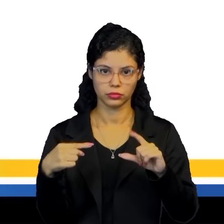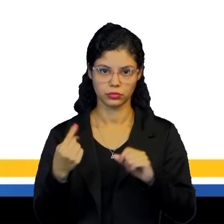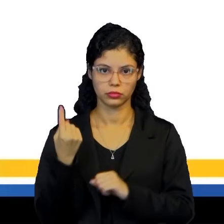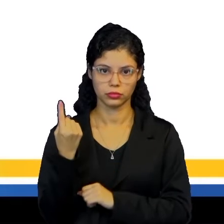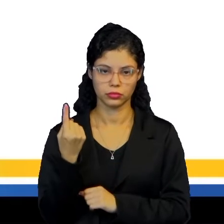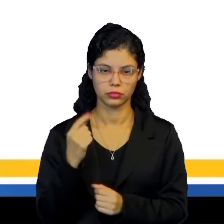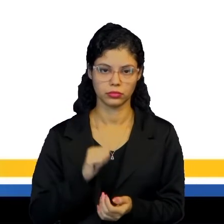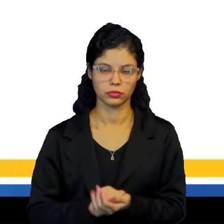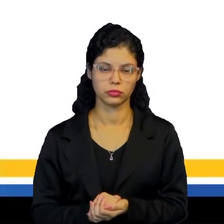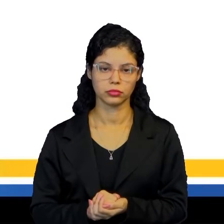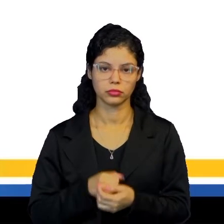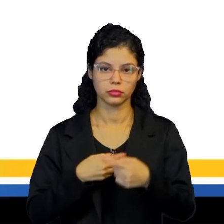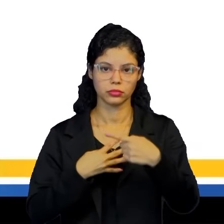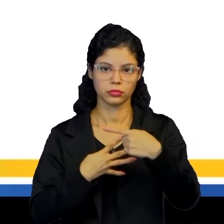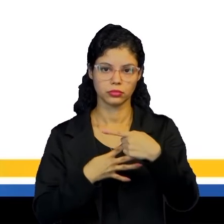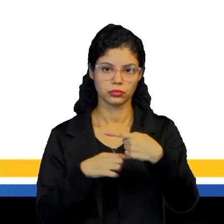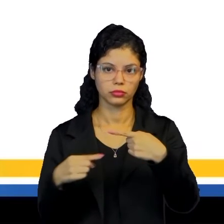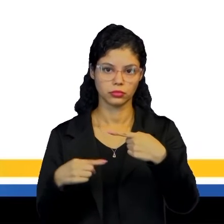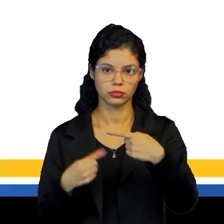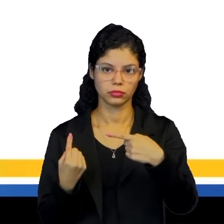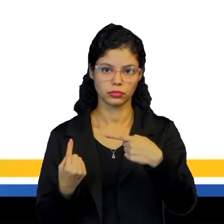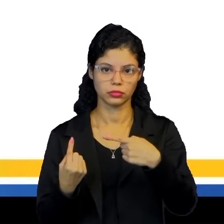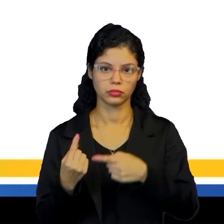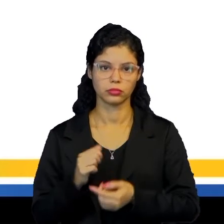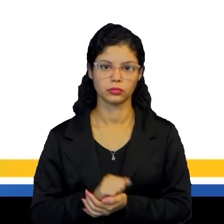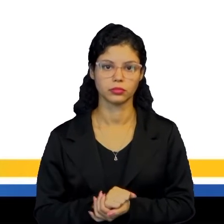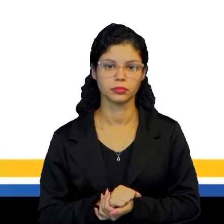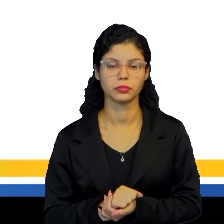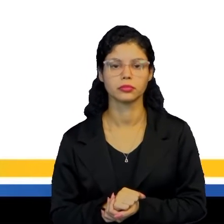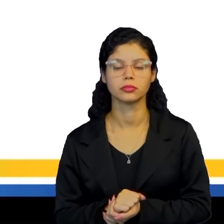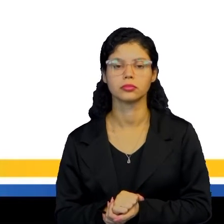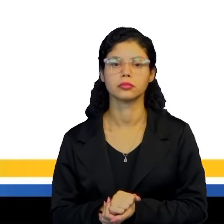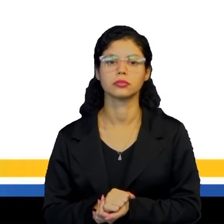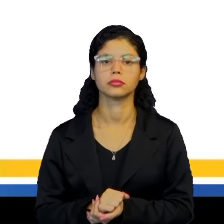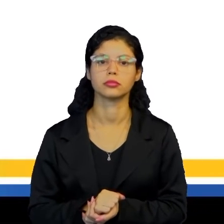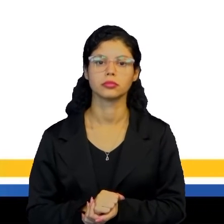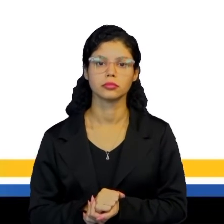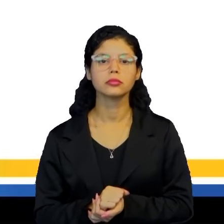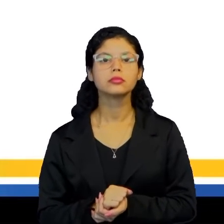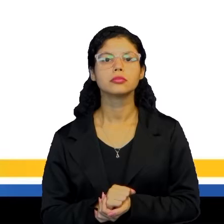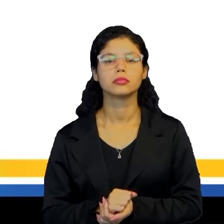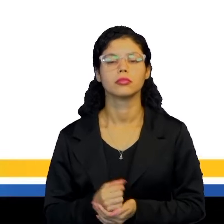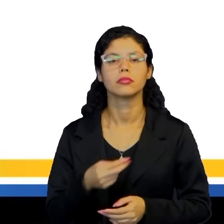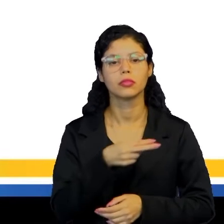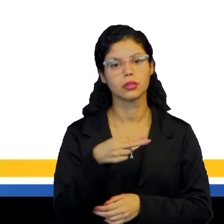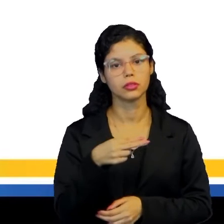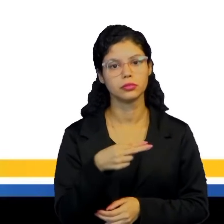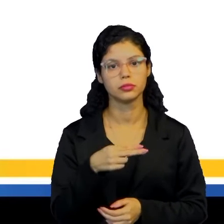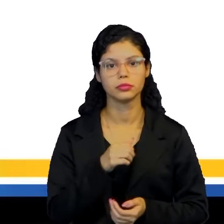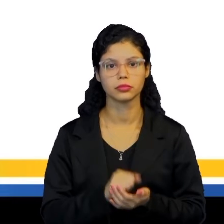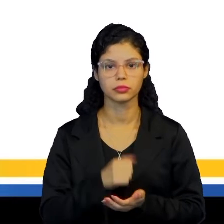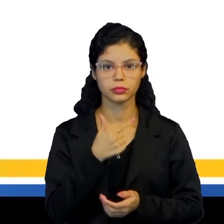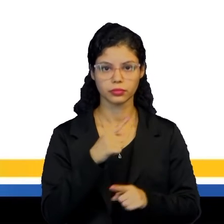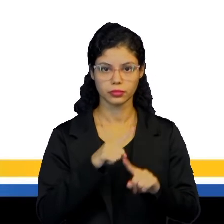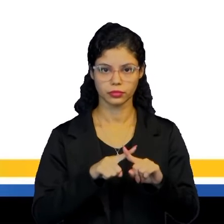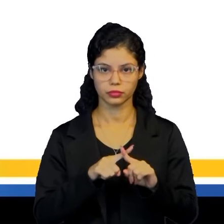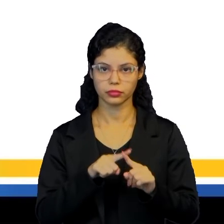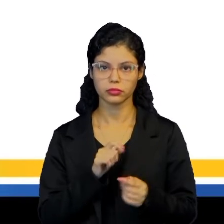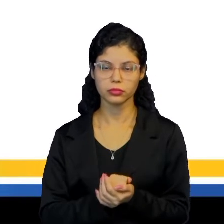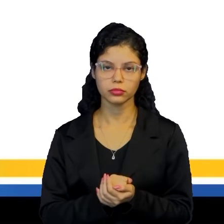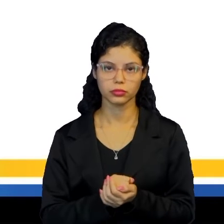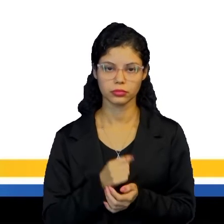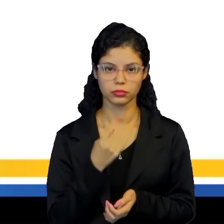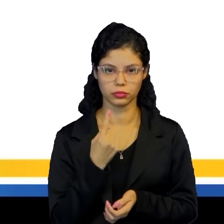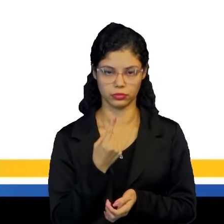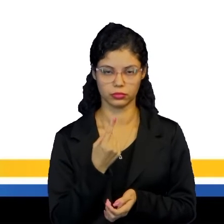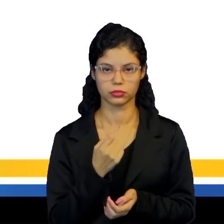12 menos 1, sobre 4 menos 1, que é igual 2